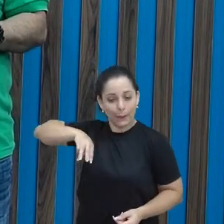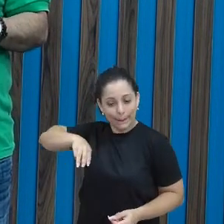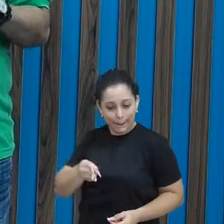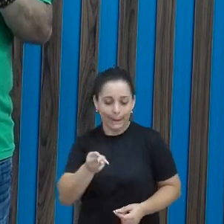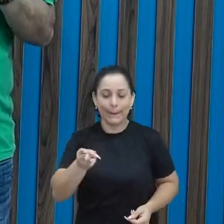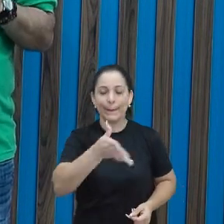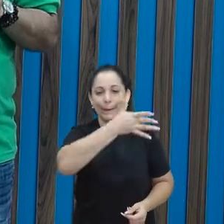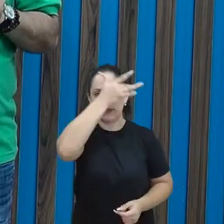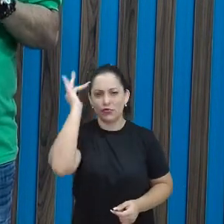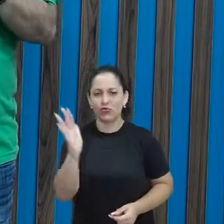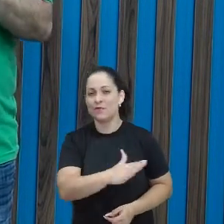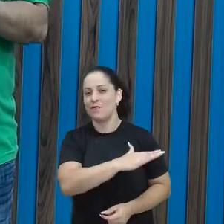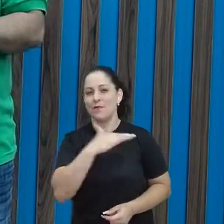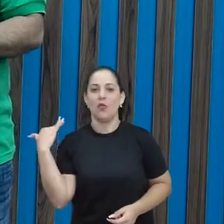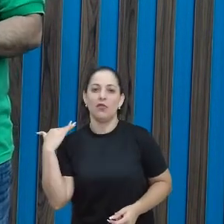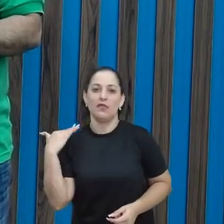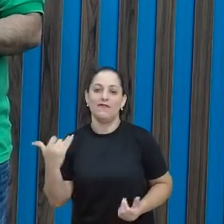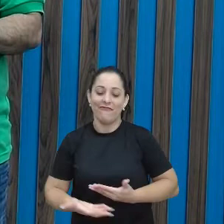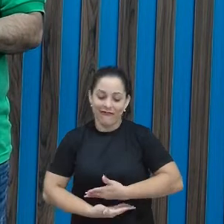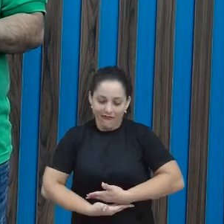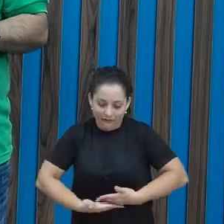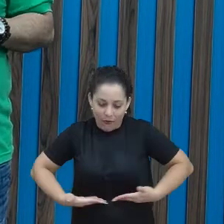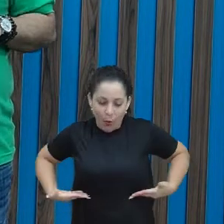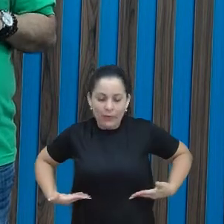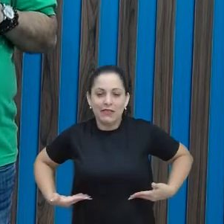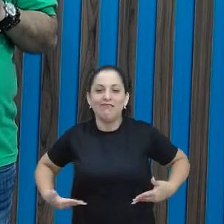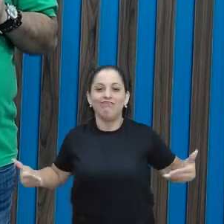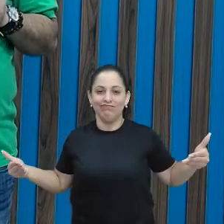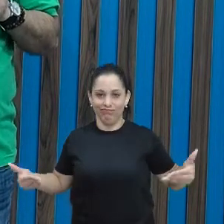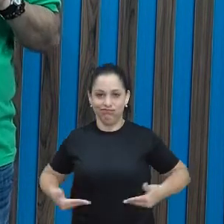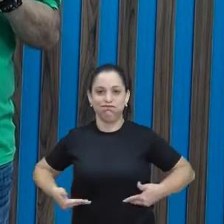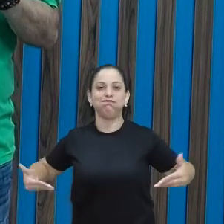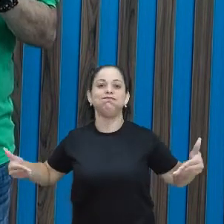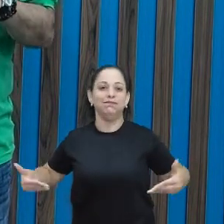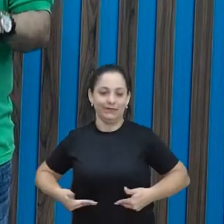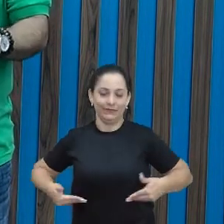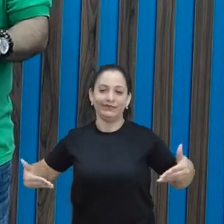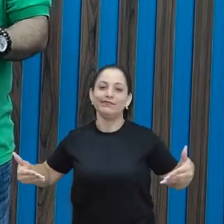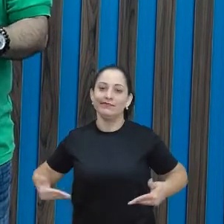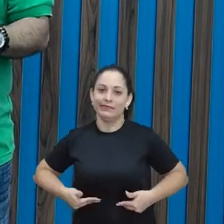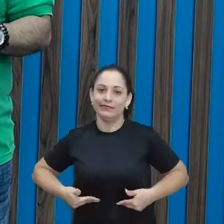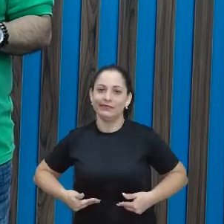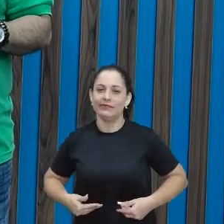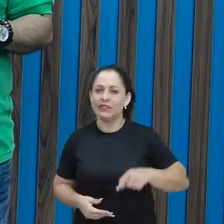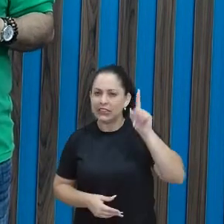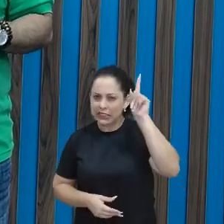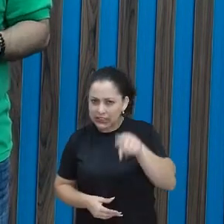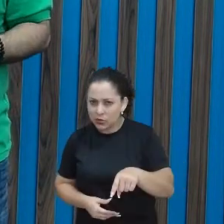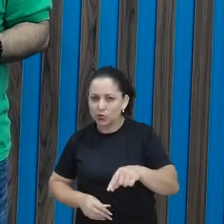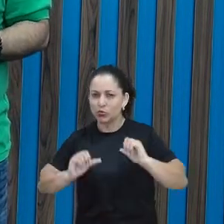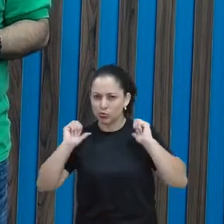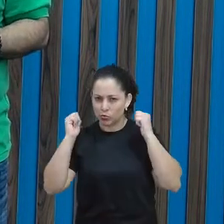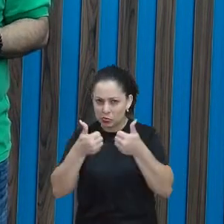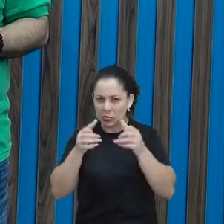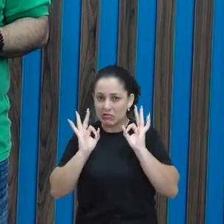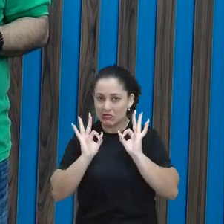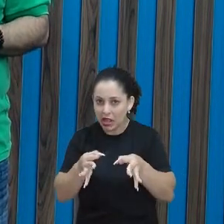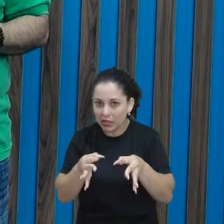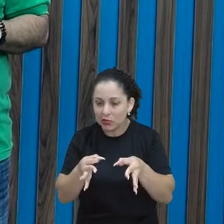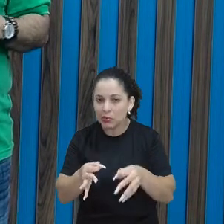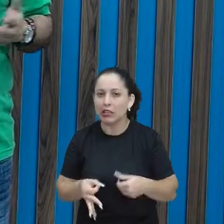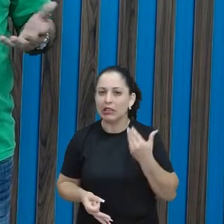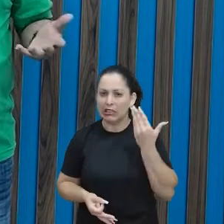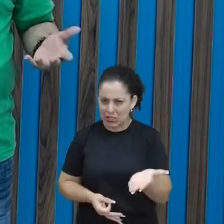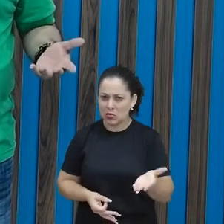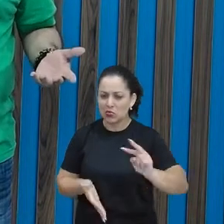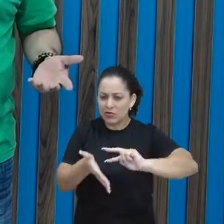ano, vítimas da fome, será que isso é um sistema que deu certo? Isso é